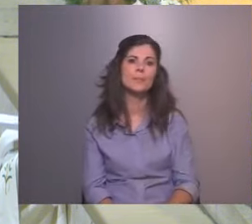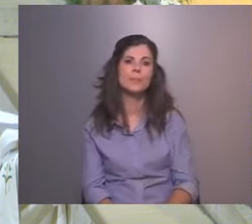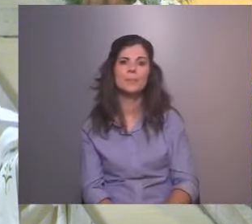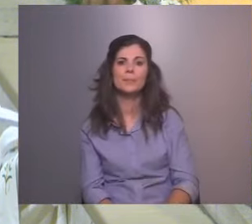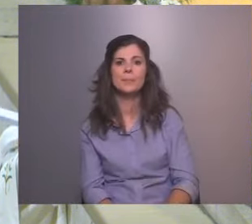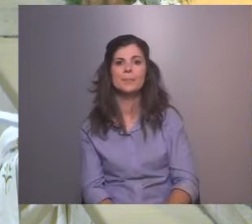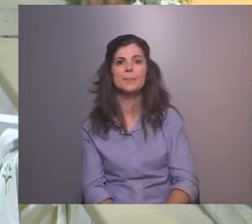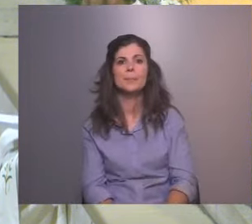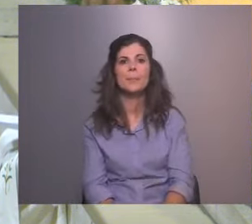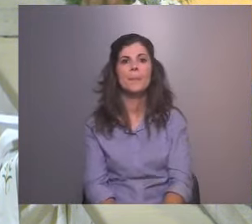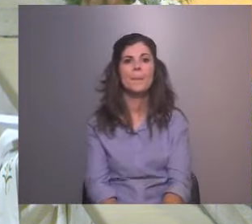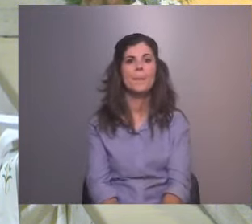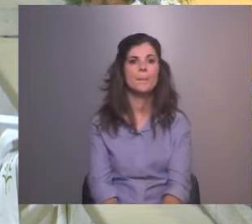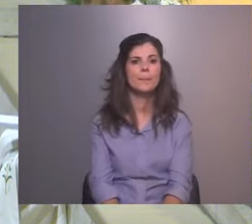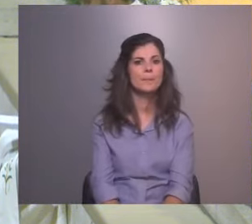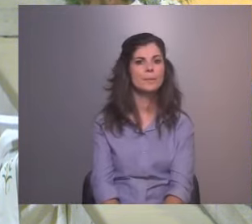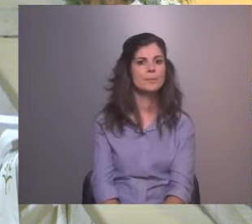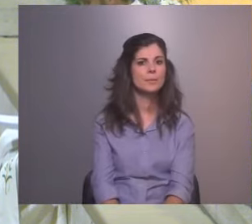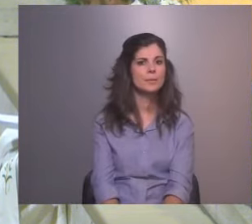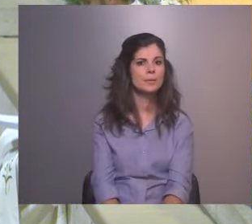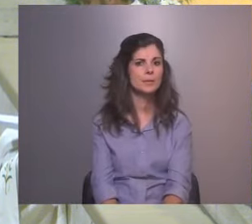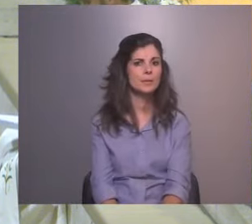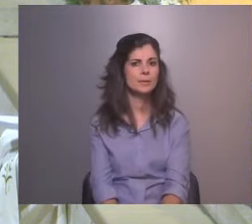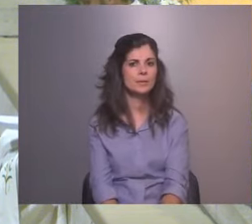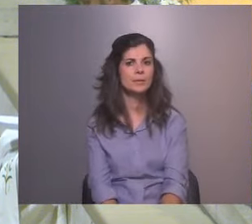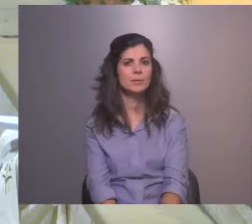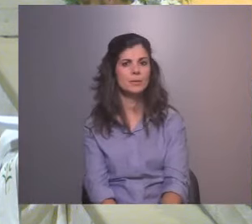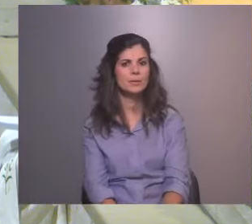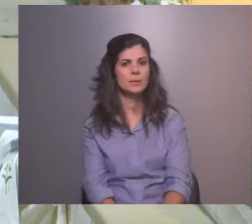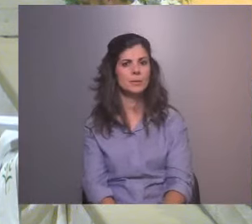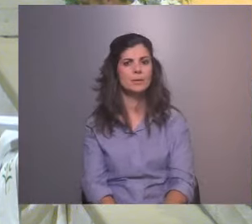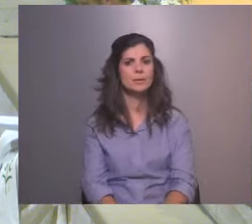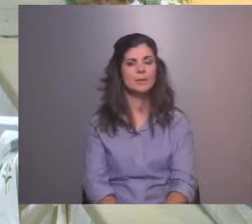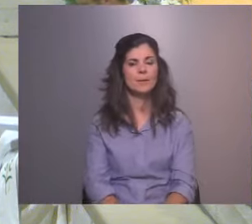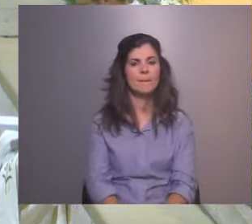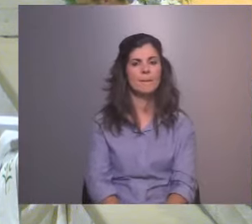cometidos contra o